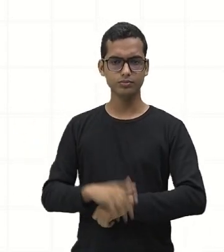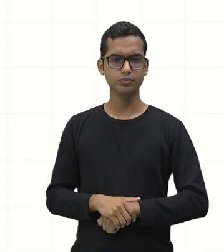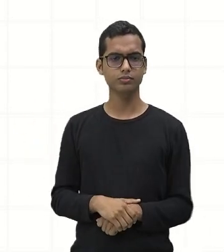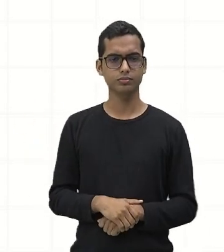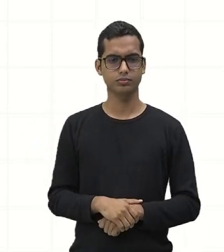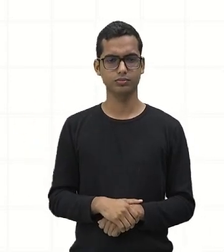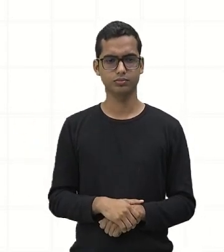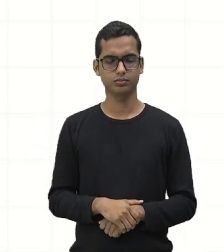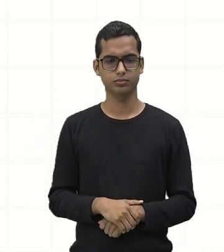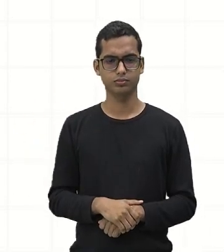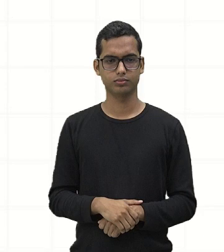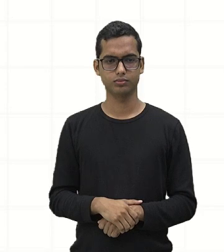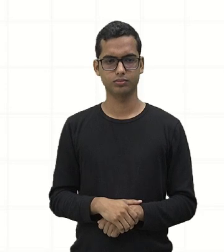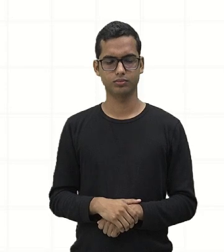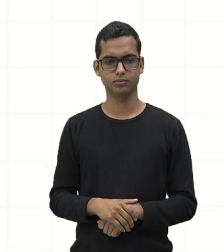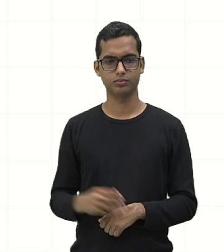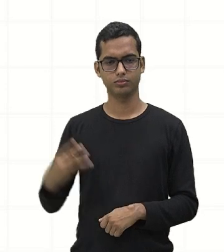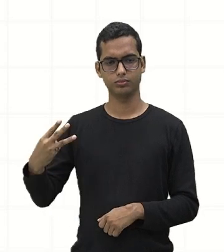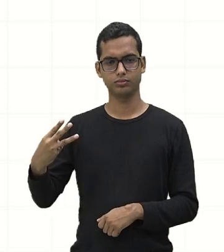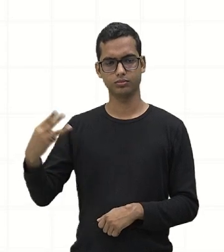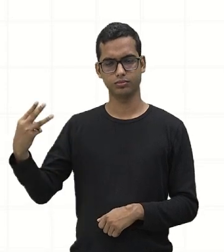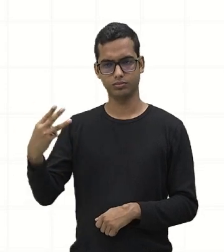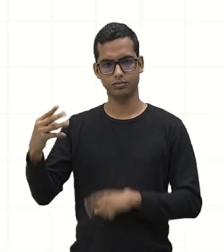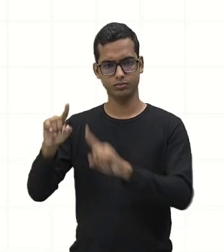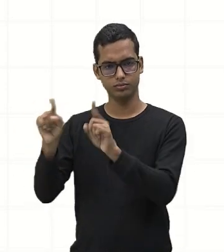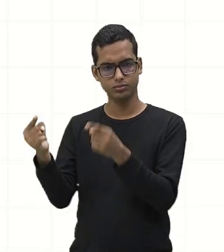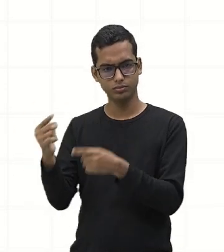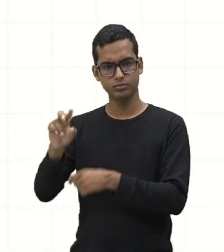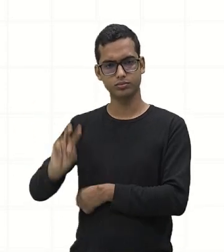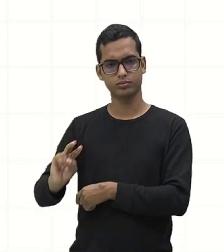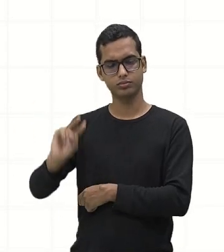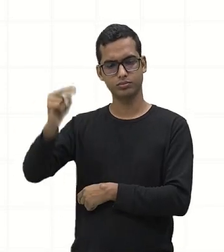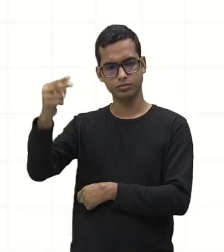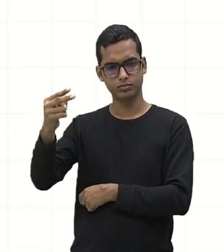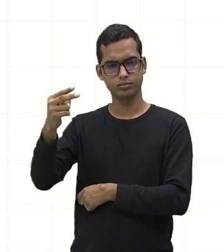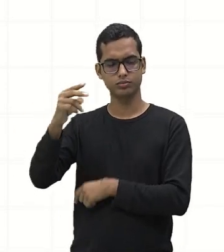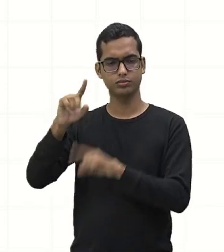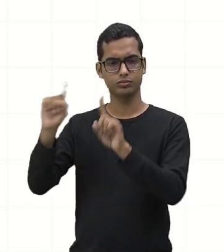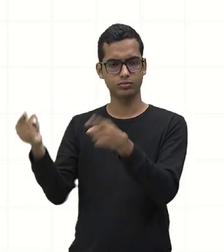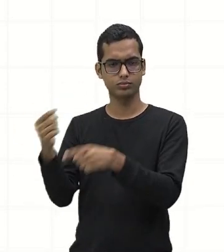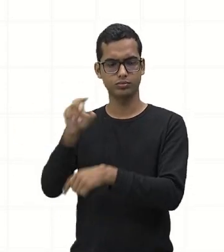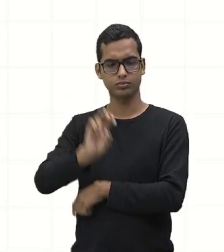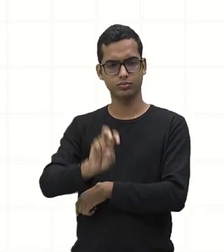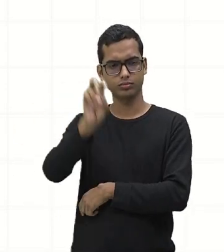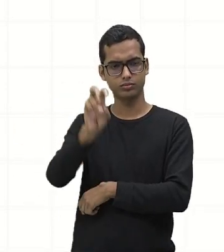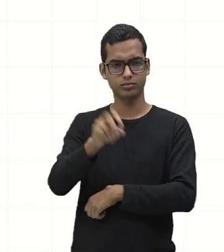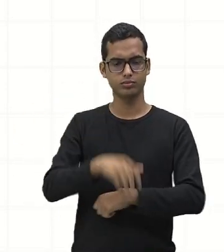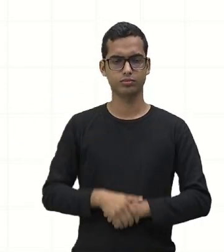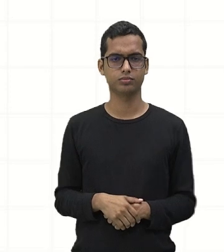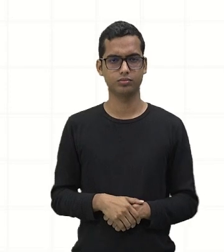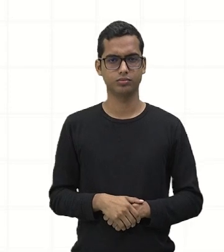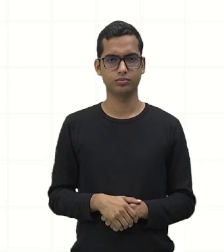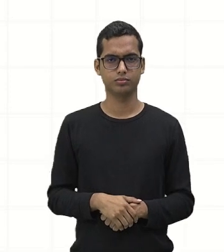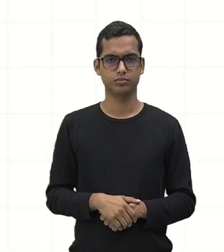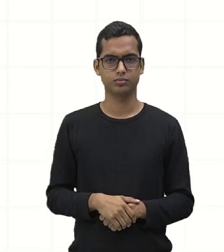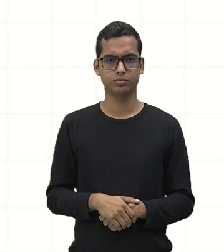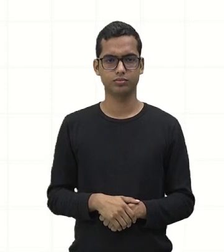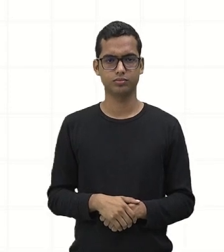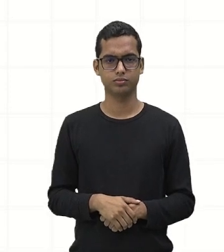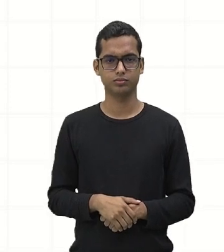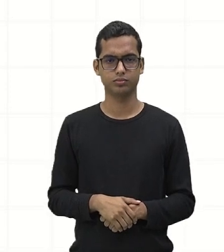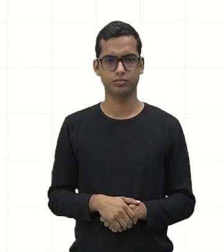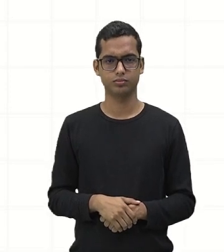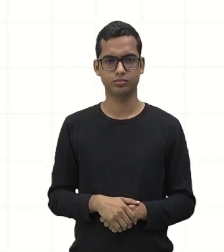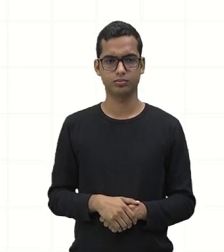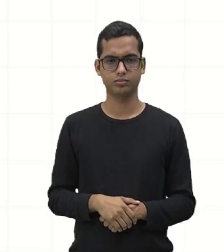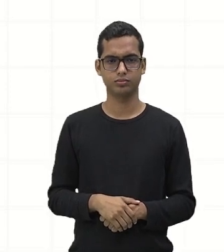E fora do parênteses nós temos um outro expoente, que é o 5. Isso é o mesmo que 3